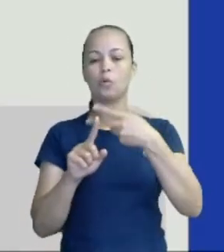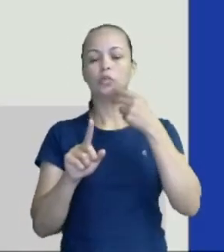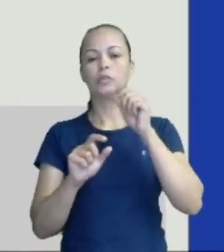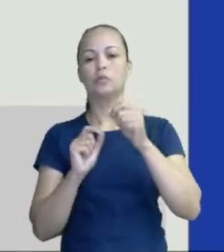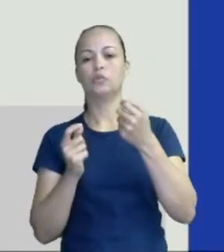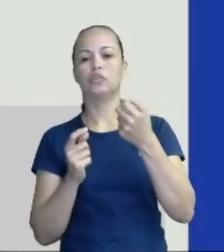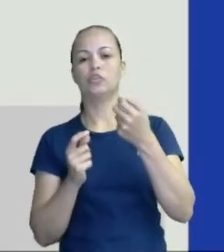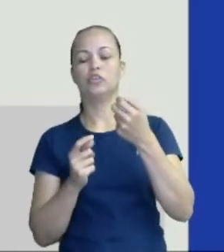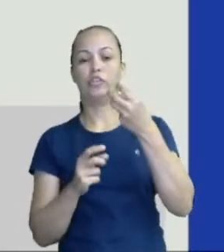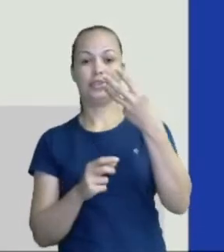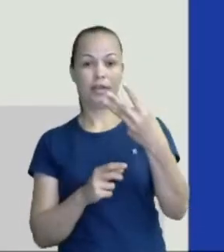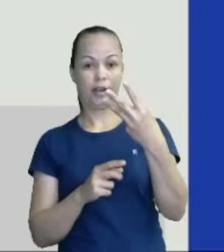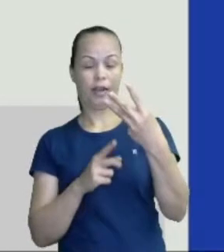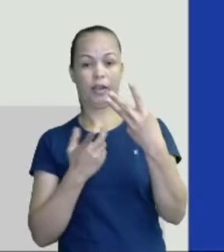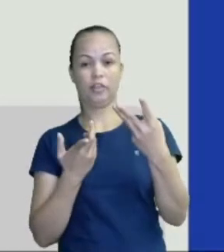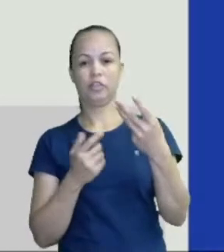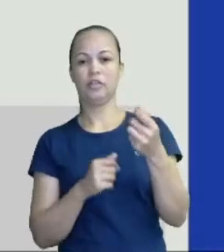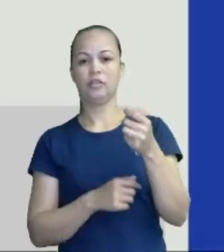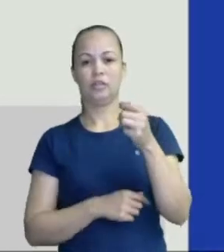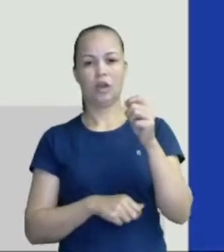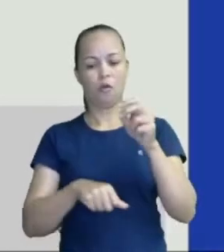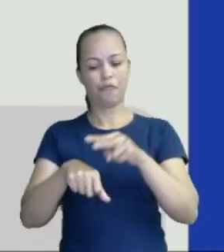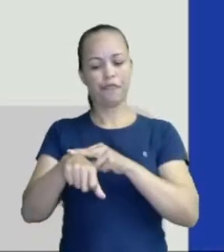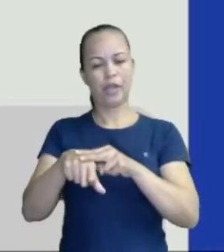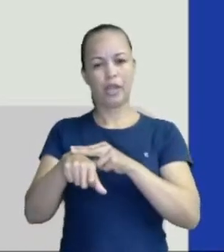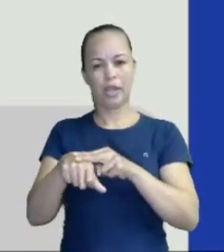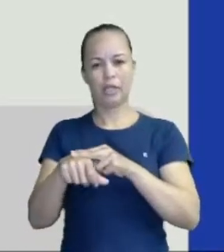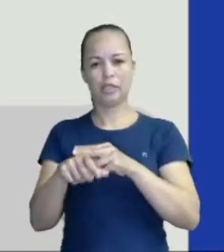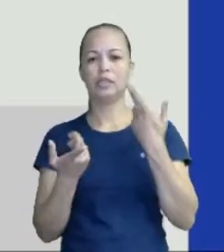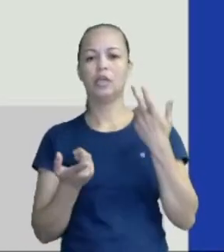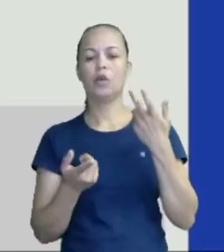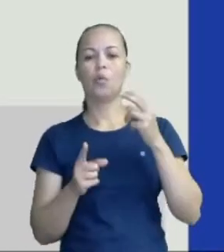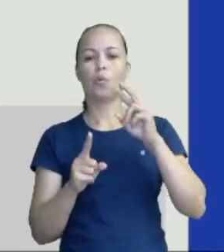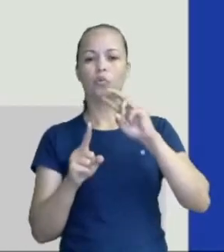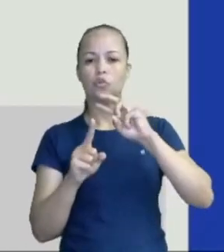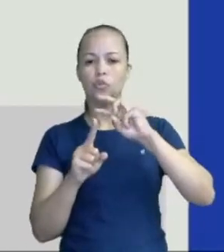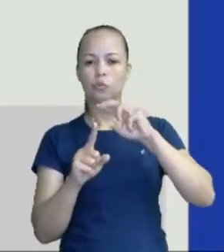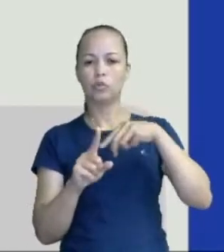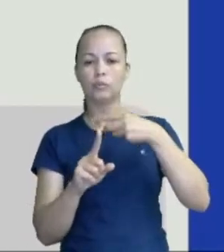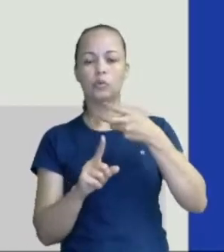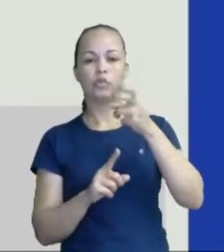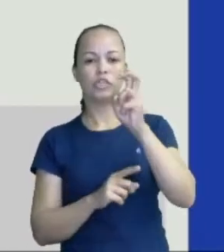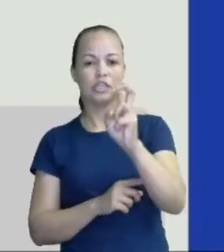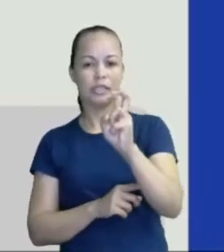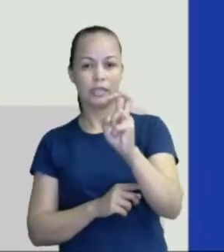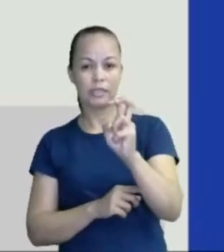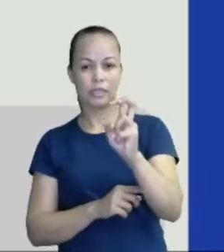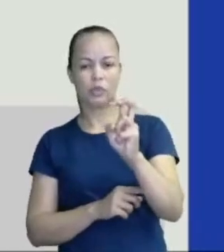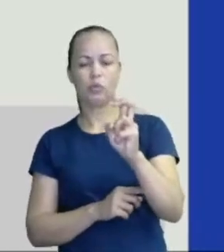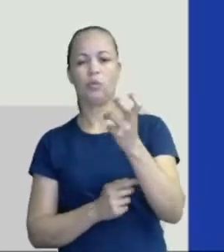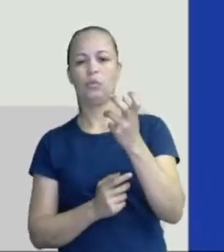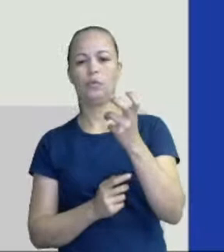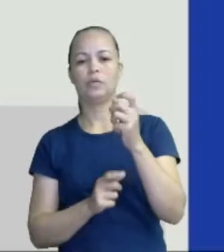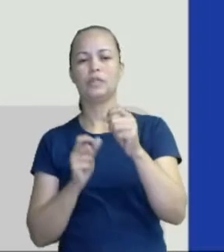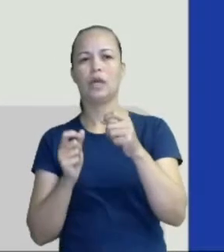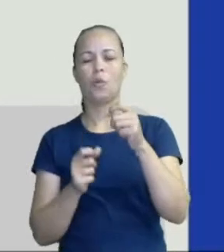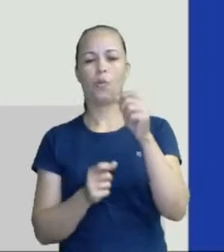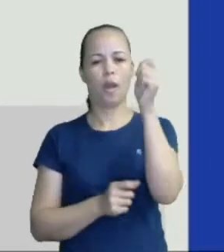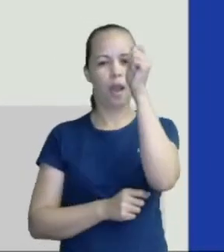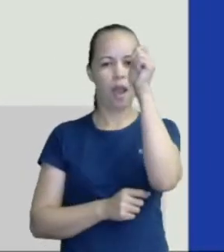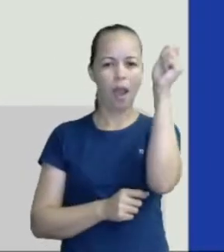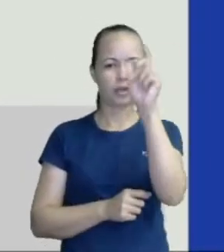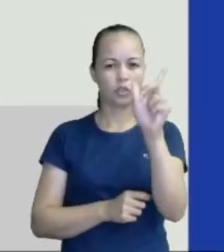são verde, os múltiplos de 5 são azul e os múltiplos de 7 tá